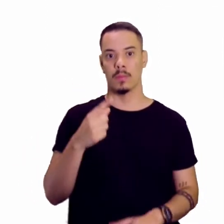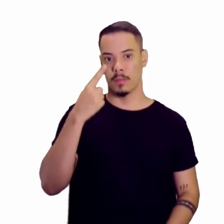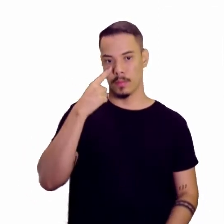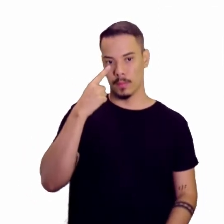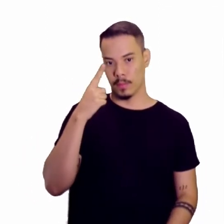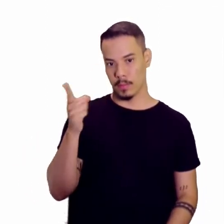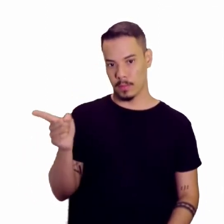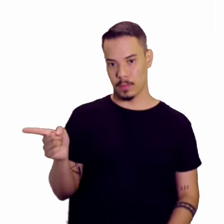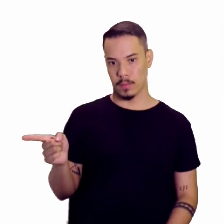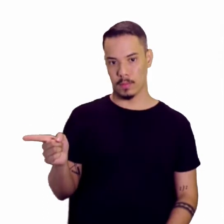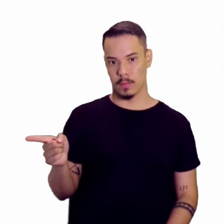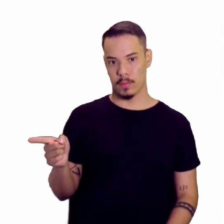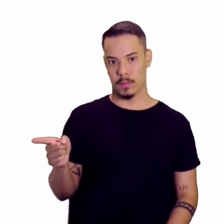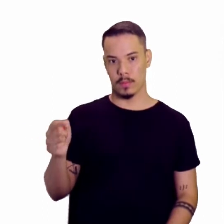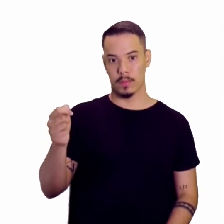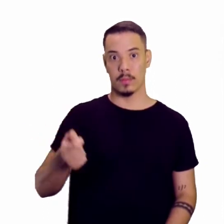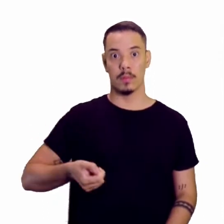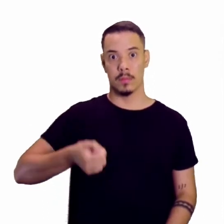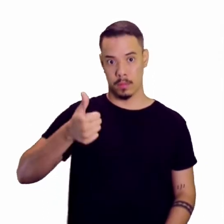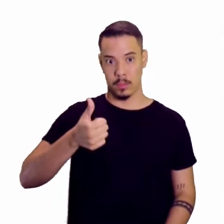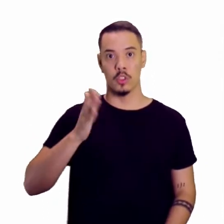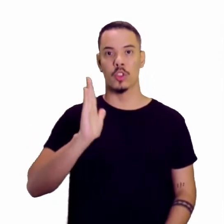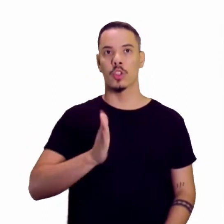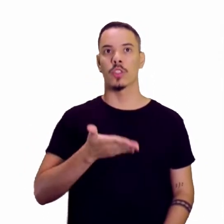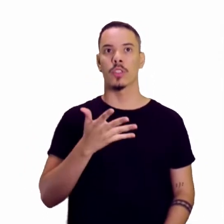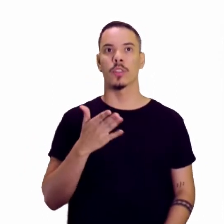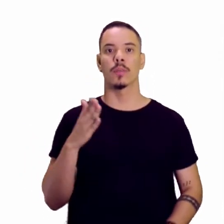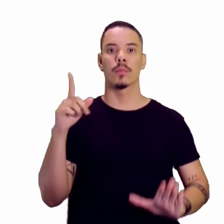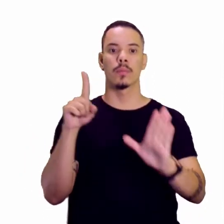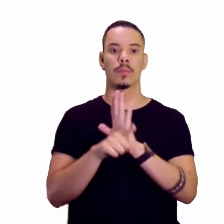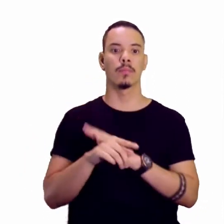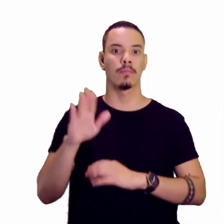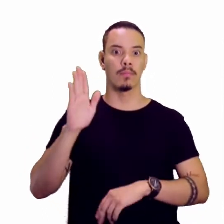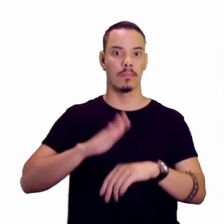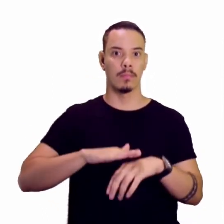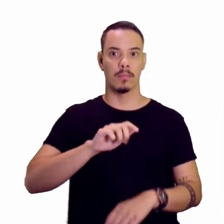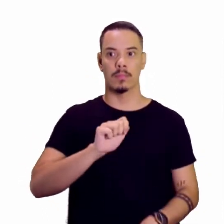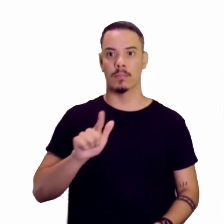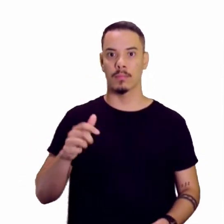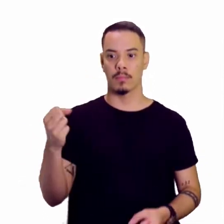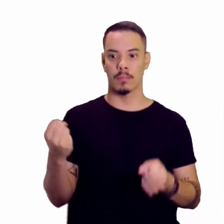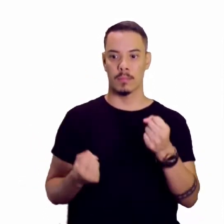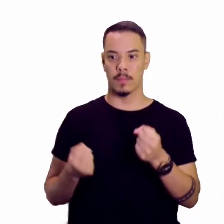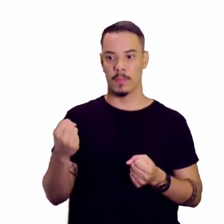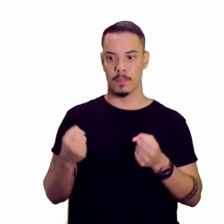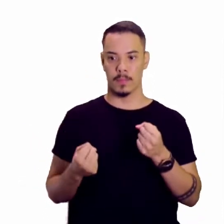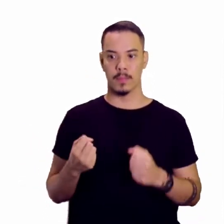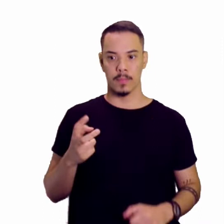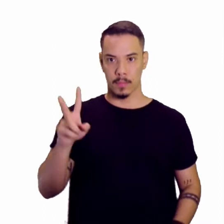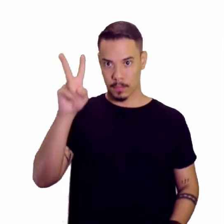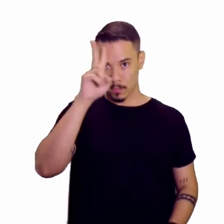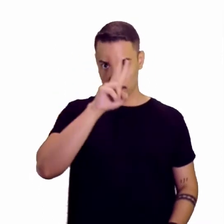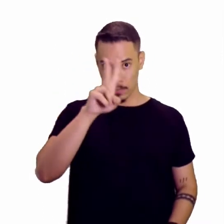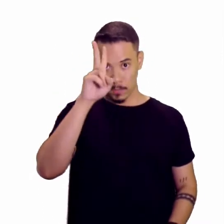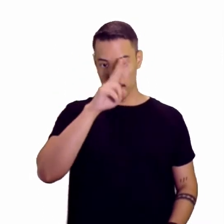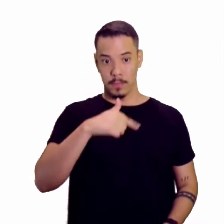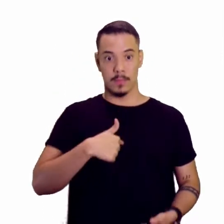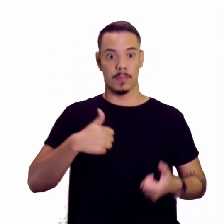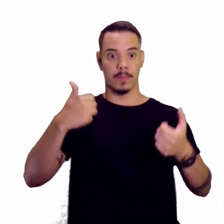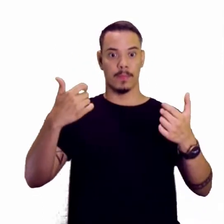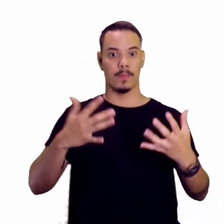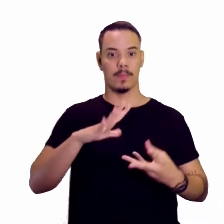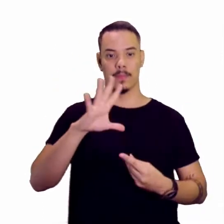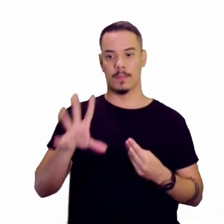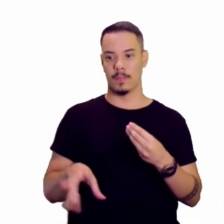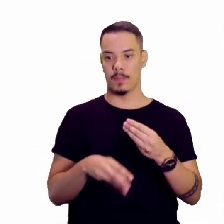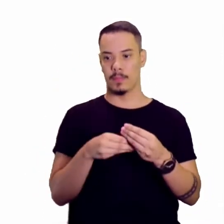Olha aí. A moeda, nós já perguntamos se podia acelerar mais do que um carro esportivo, eu já ia me ligando. Você lembrou? Eu